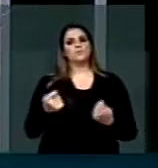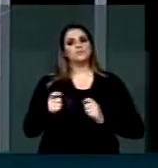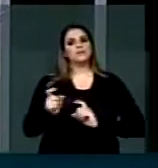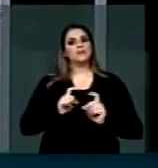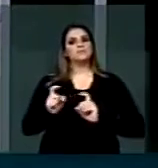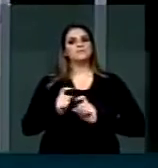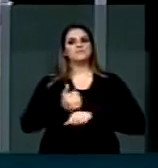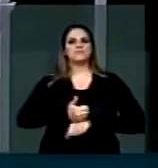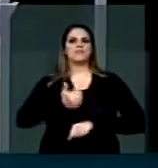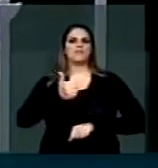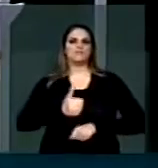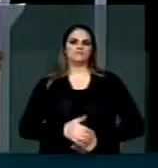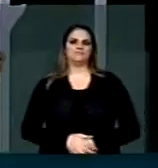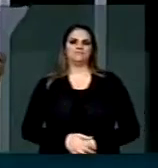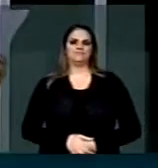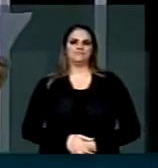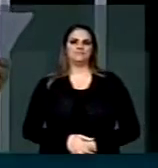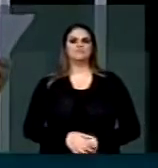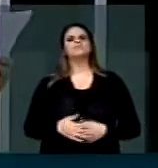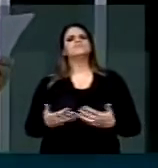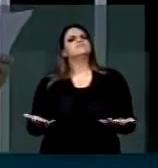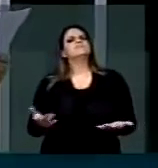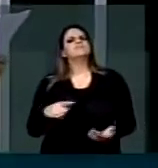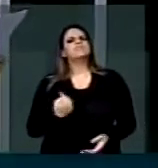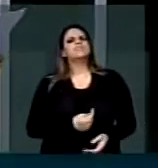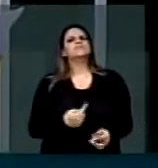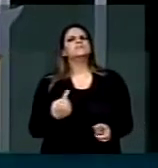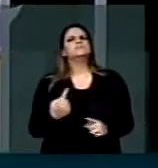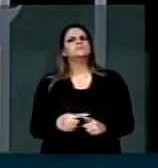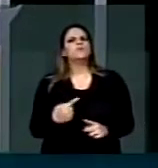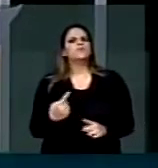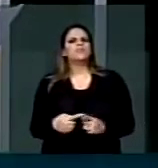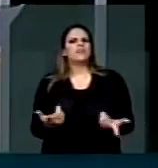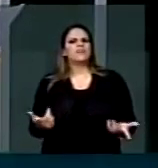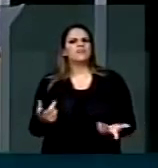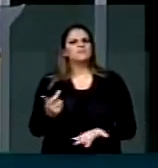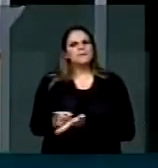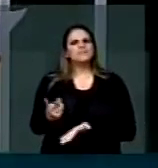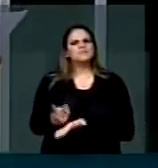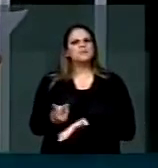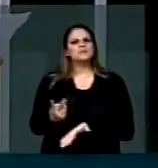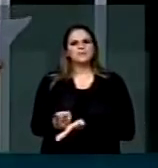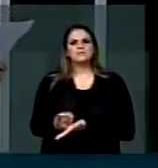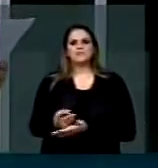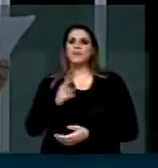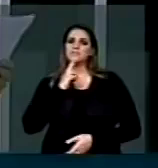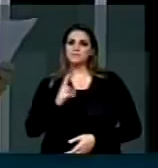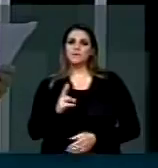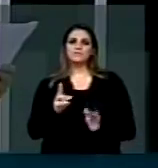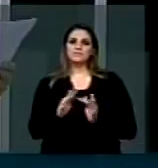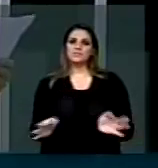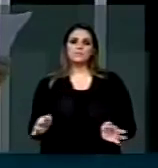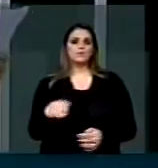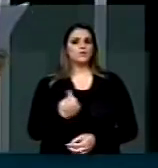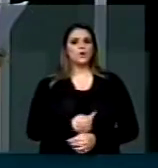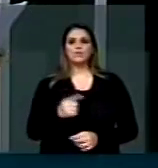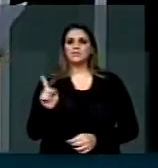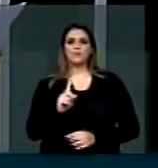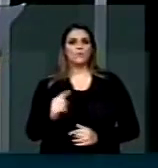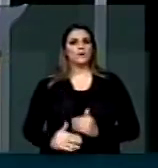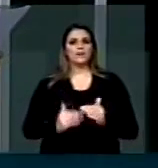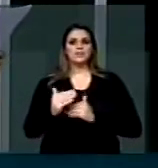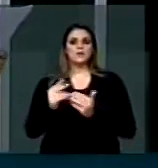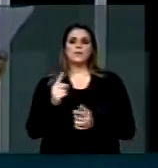nos gastos. A pergunta que fica é: por que estamos nesta situação? A resposta, infelizmente, é simples: não crescemos porque temos